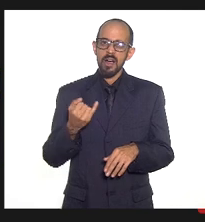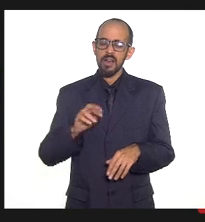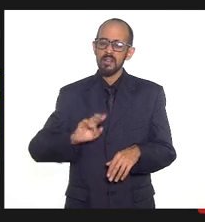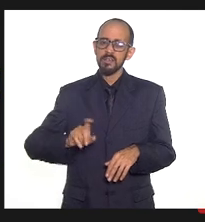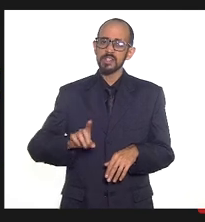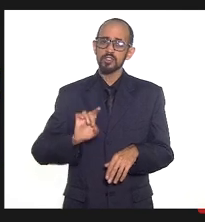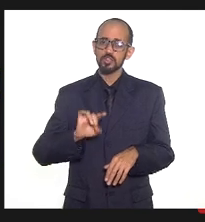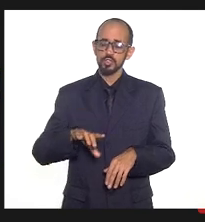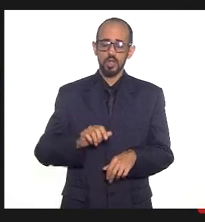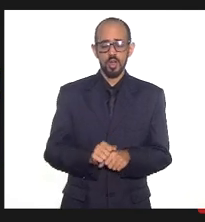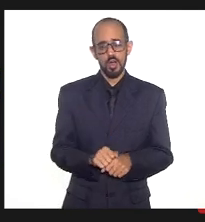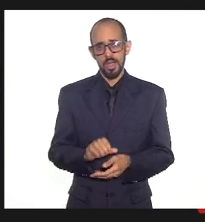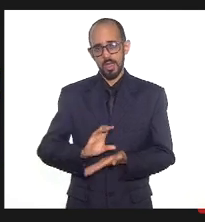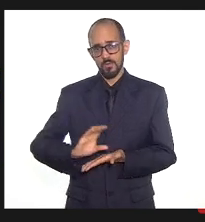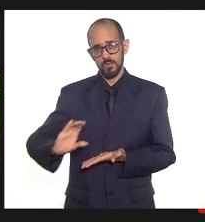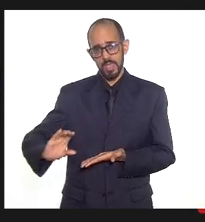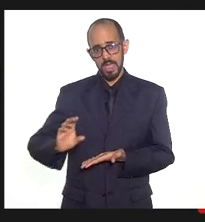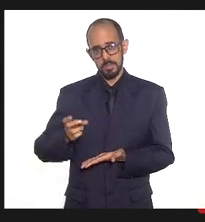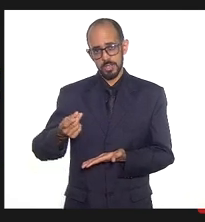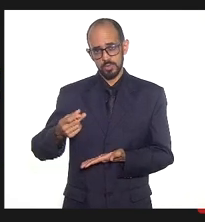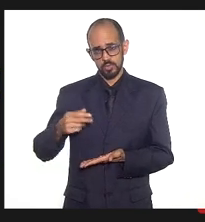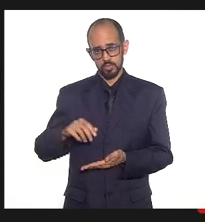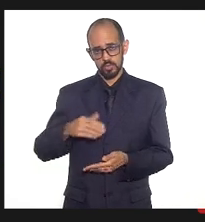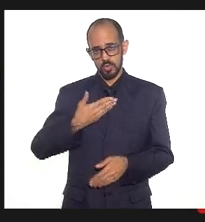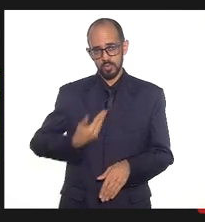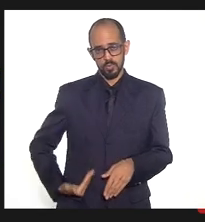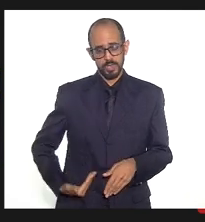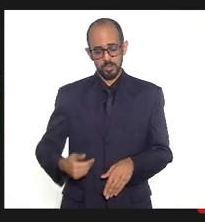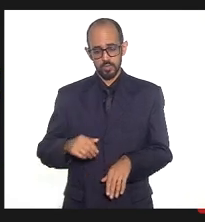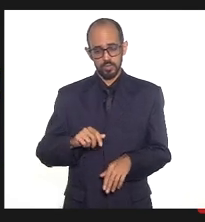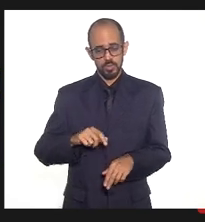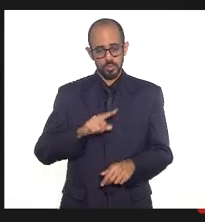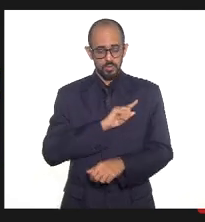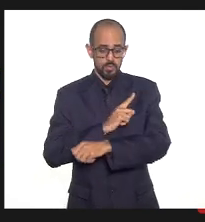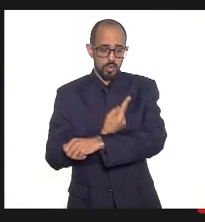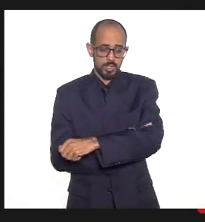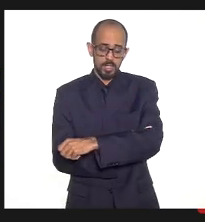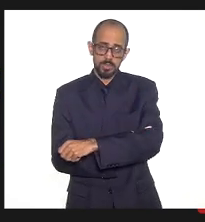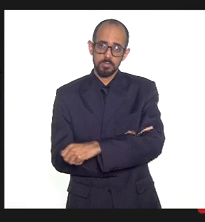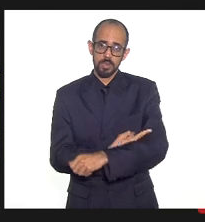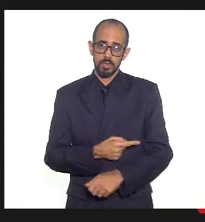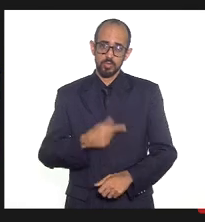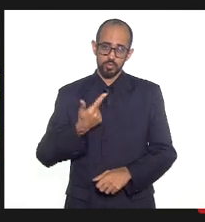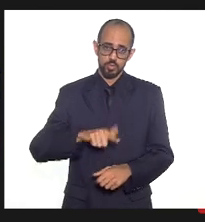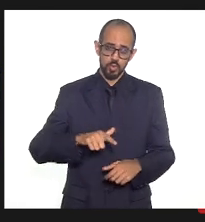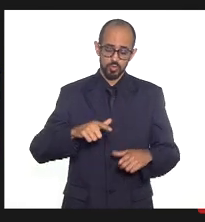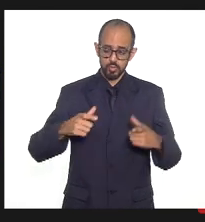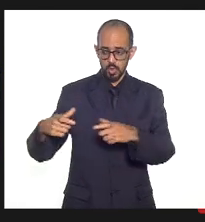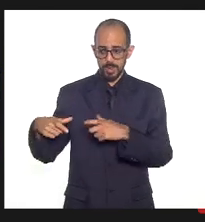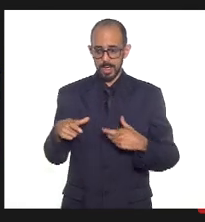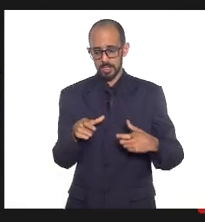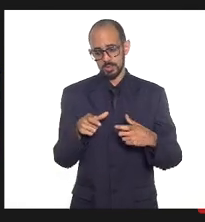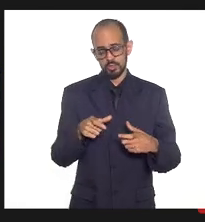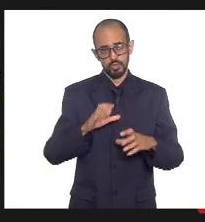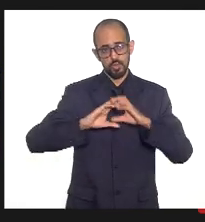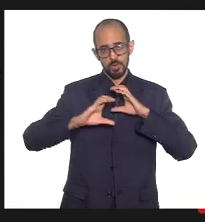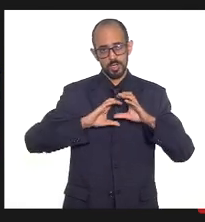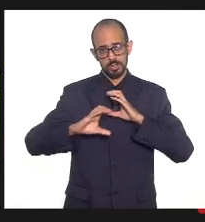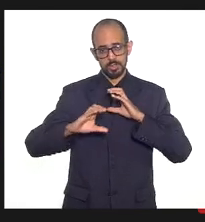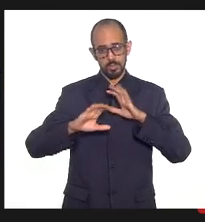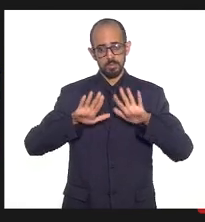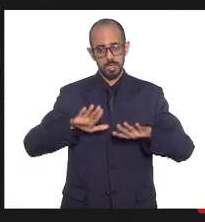a questão da verba oficial e o fortalecimento desses outros espaços de comunicação. Mas a gente